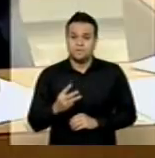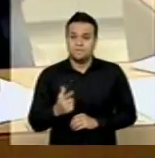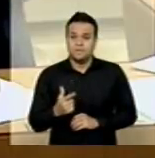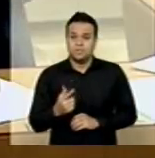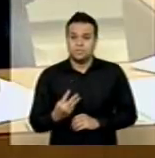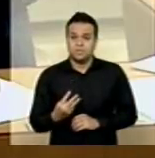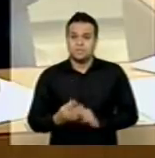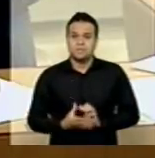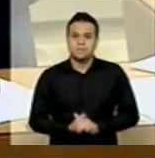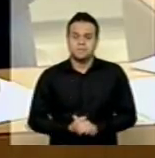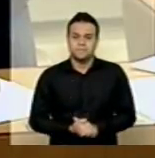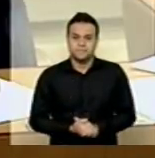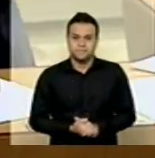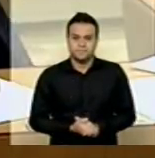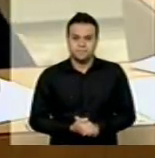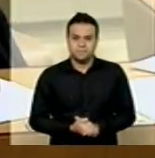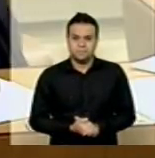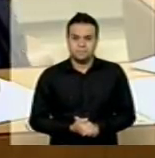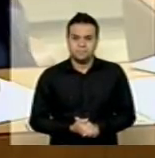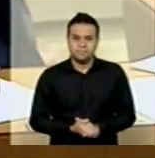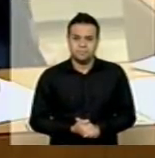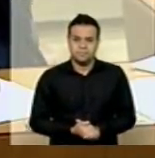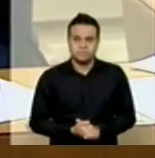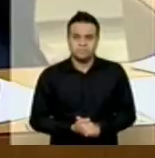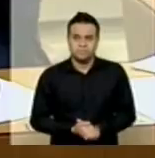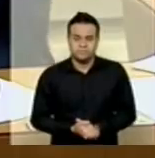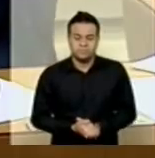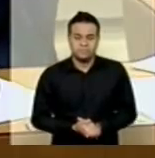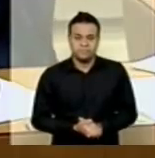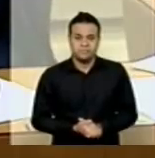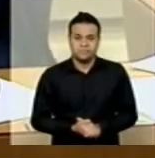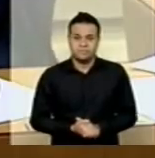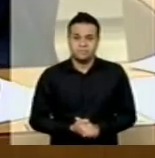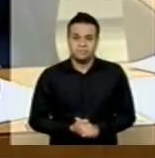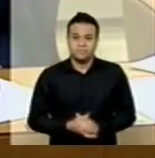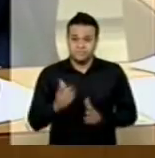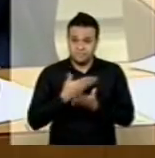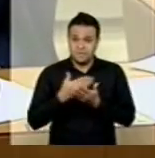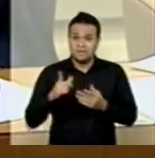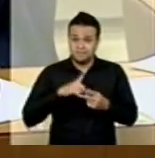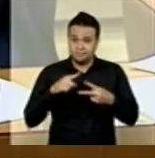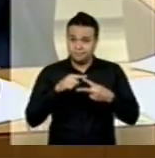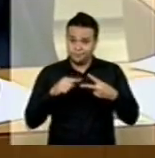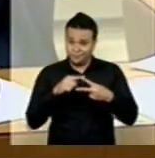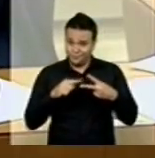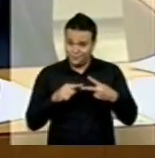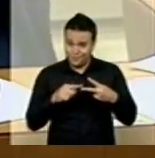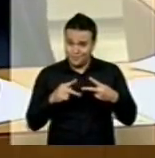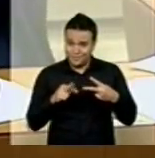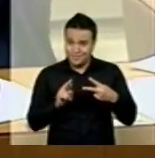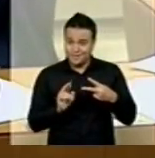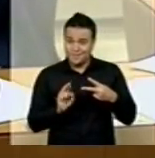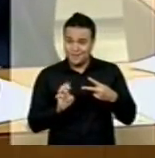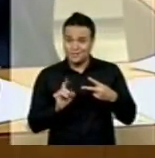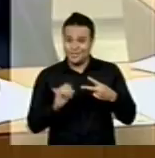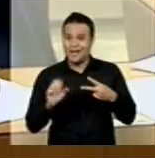Um pontapé inicial, presidente. Busquei conciliar dois predicados,